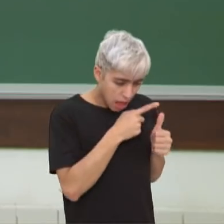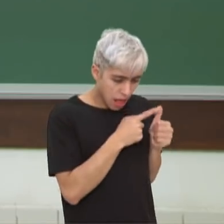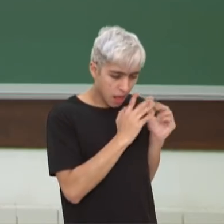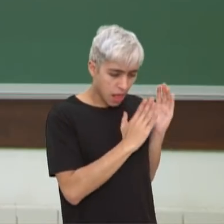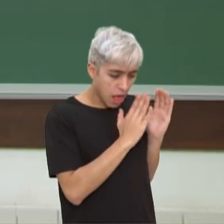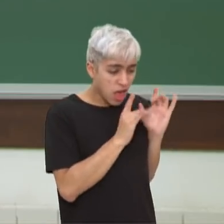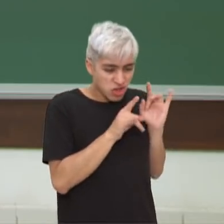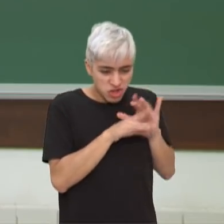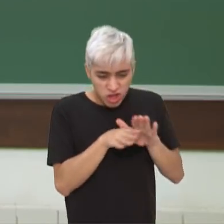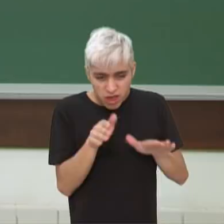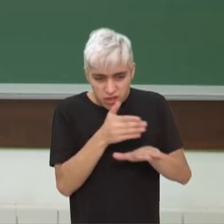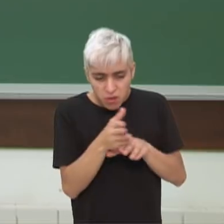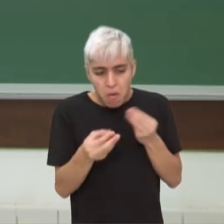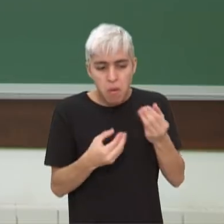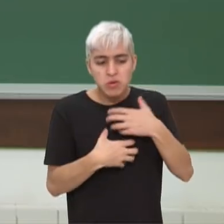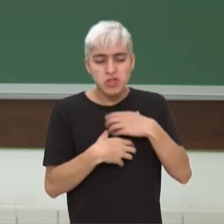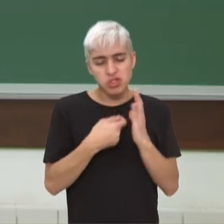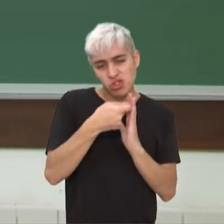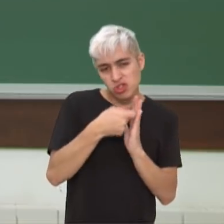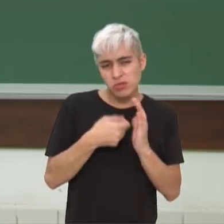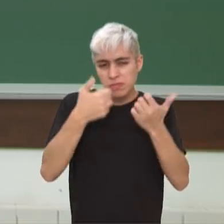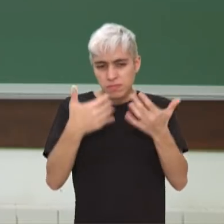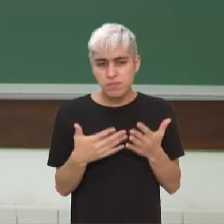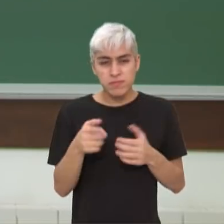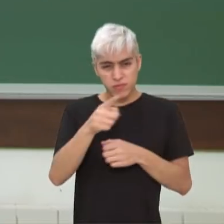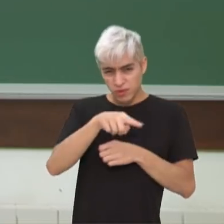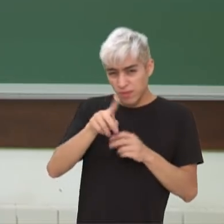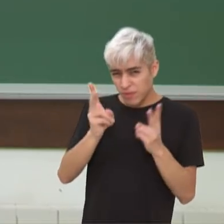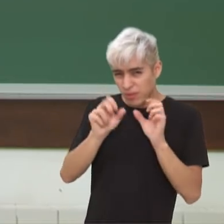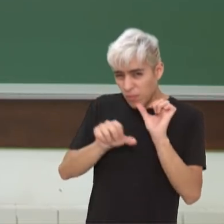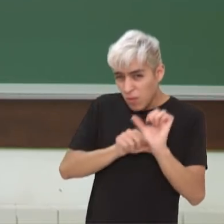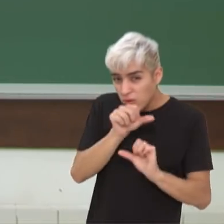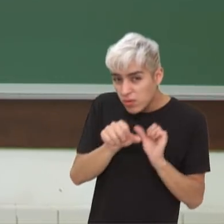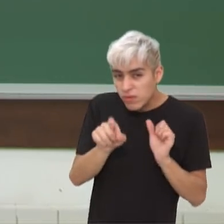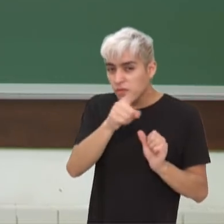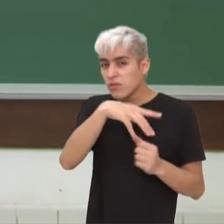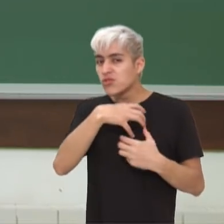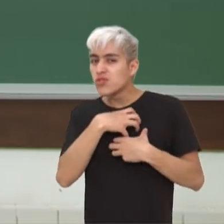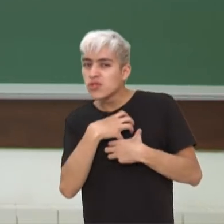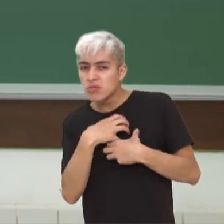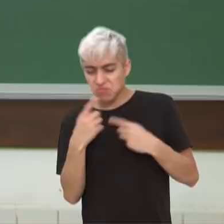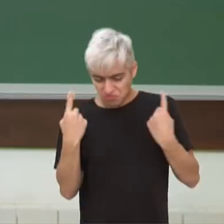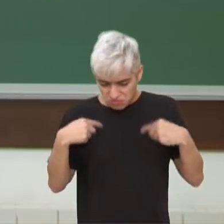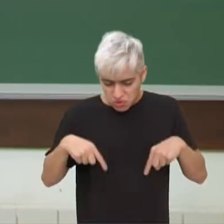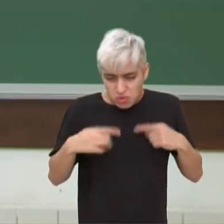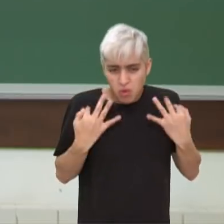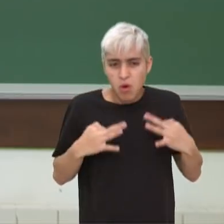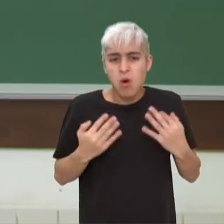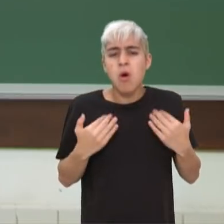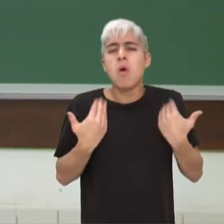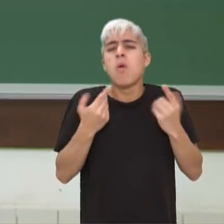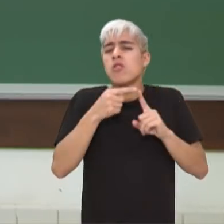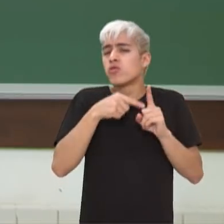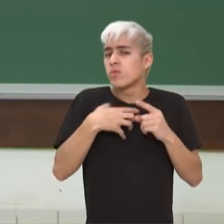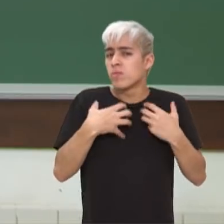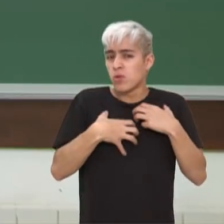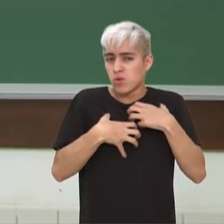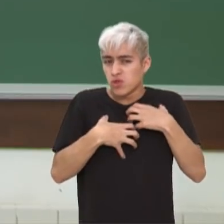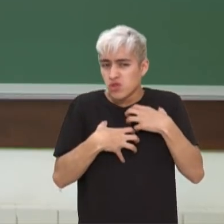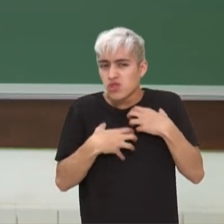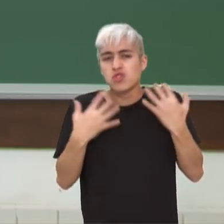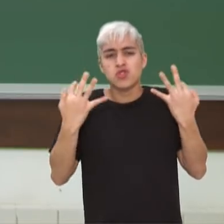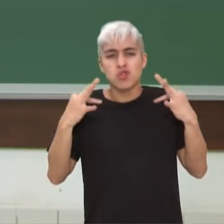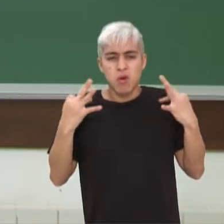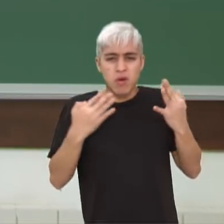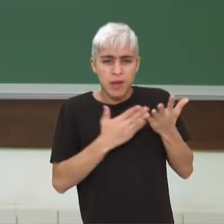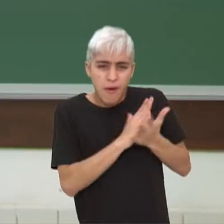de ter feito essas atividades. Você nota alguma mudança? Você está sentindo algum tipo de dor? Que dores são essas? É uma dor que está